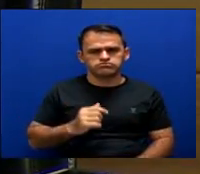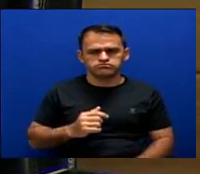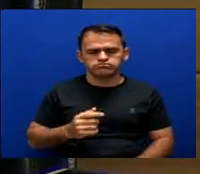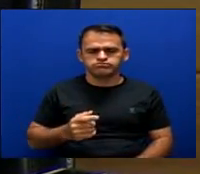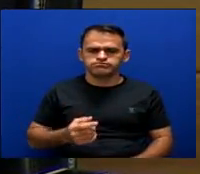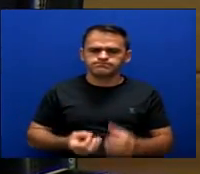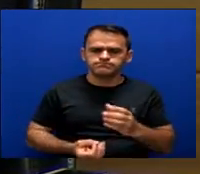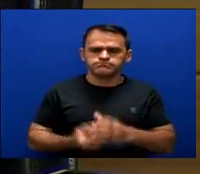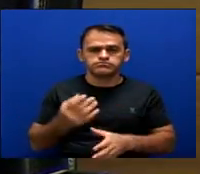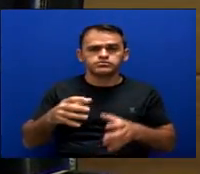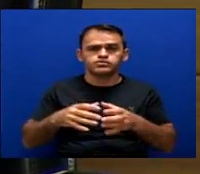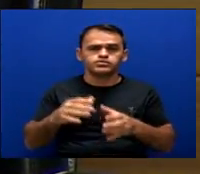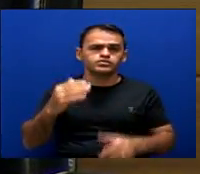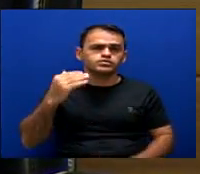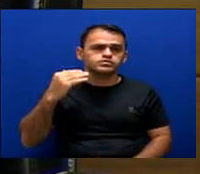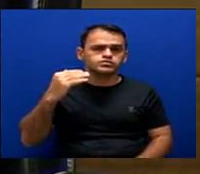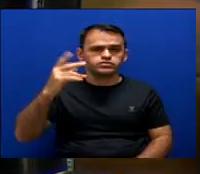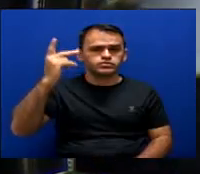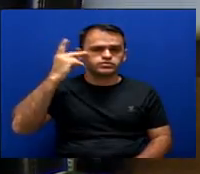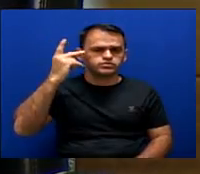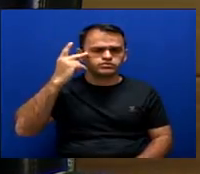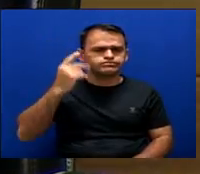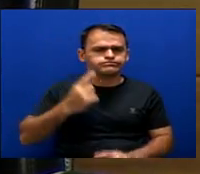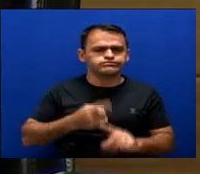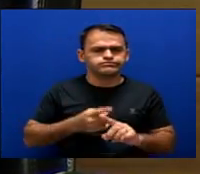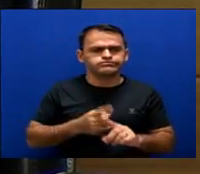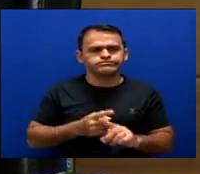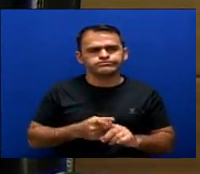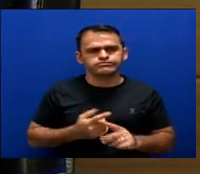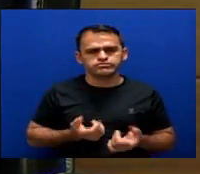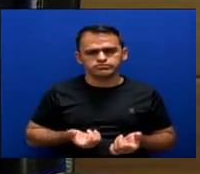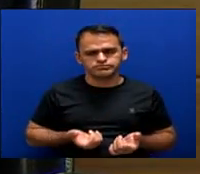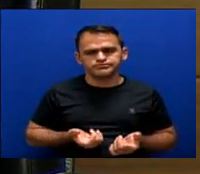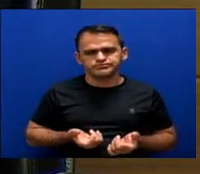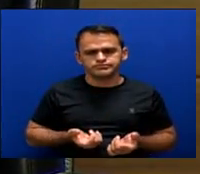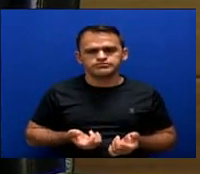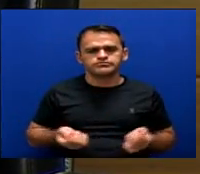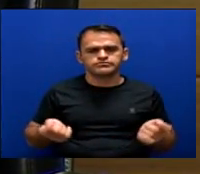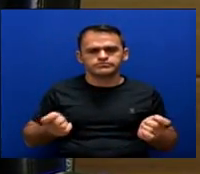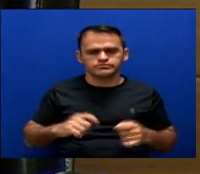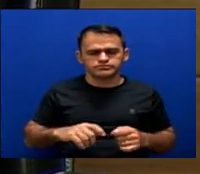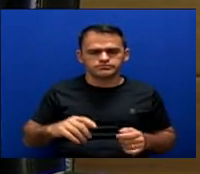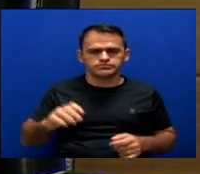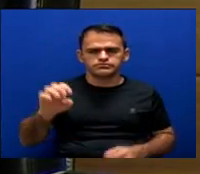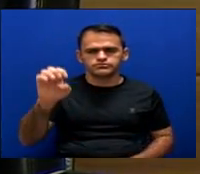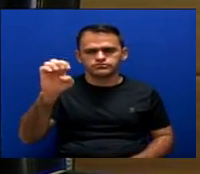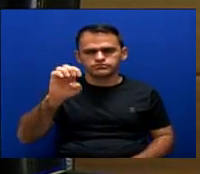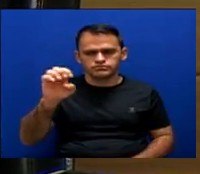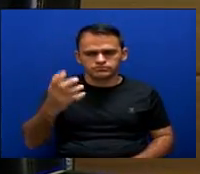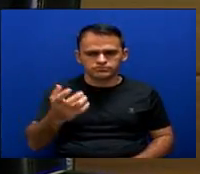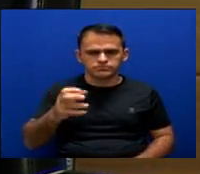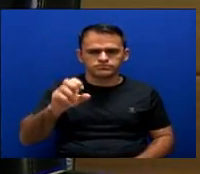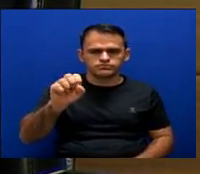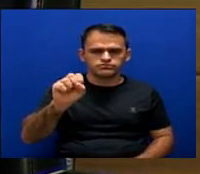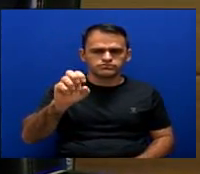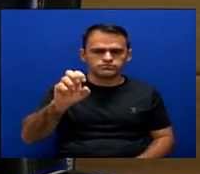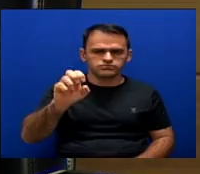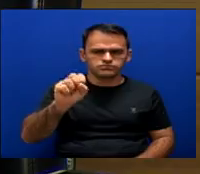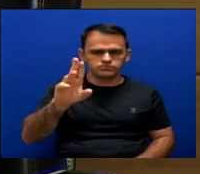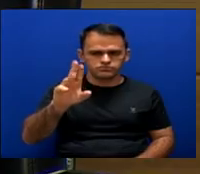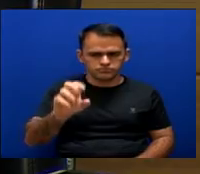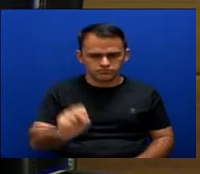um grupo em são paulo exatamente pra tentar blindar o estado especialmente o sistema único de saúde do